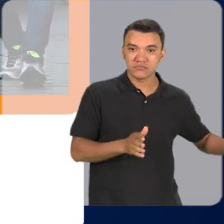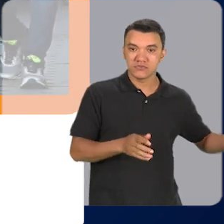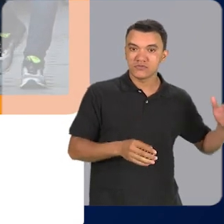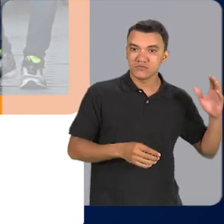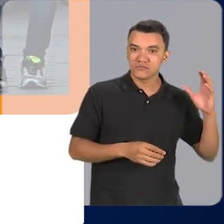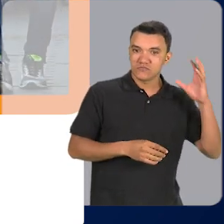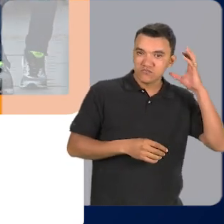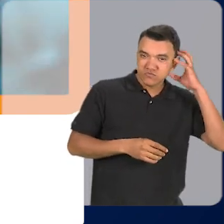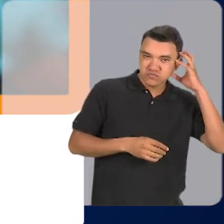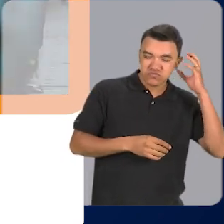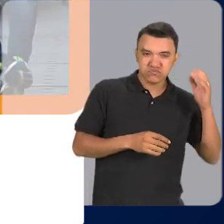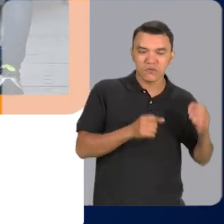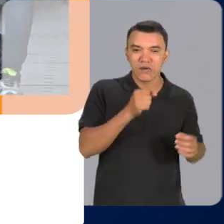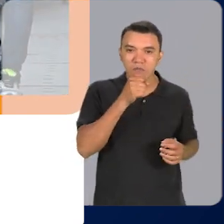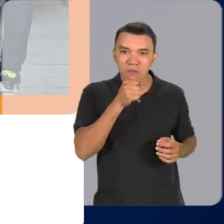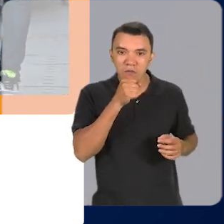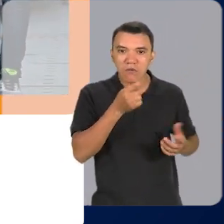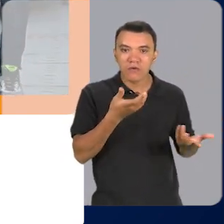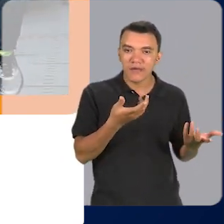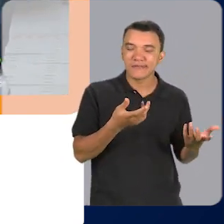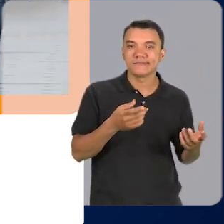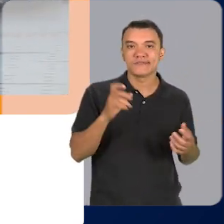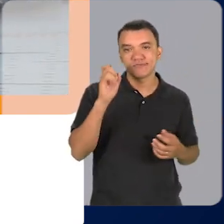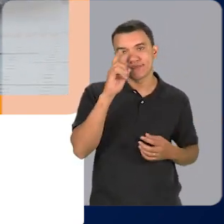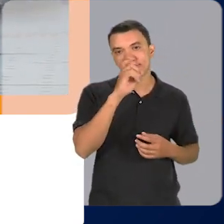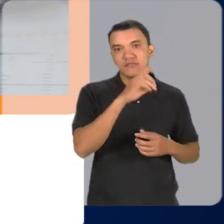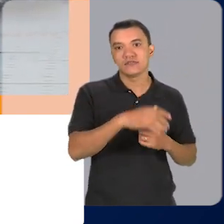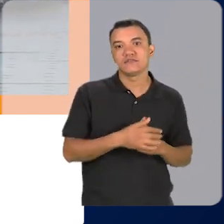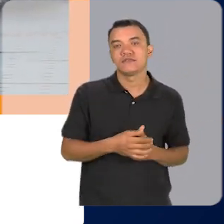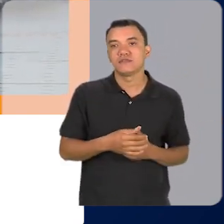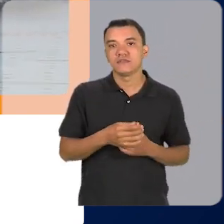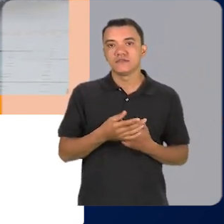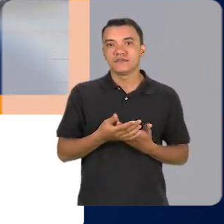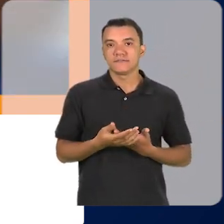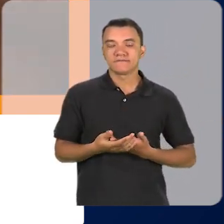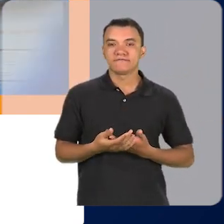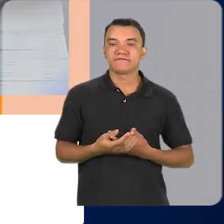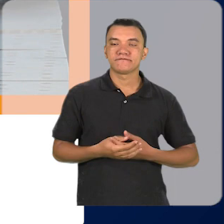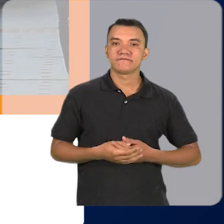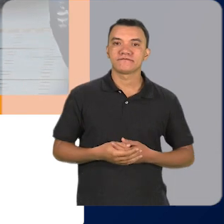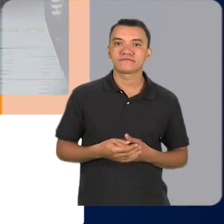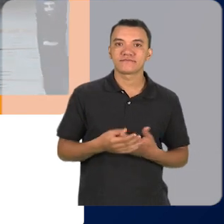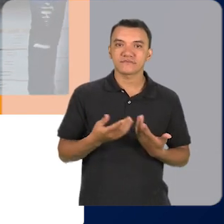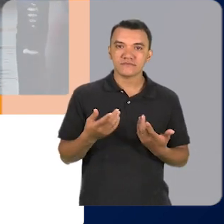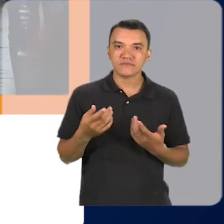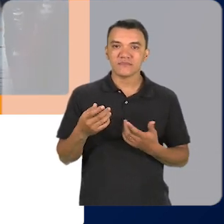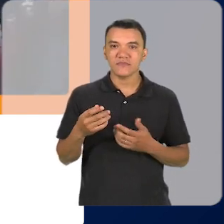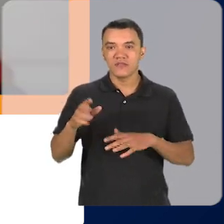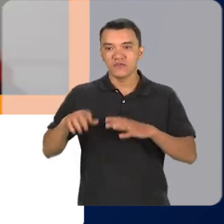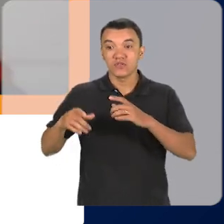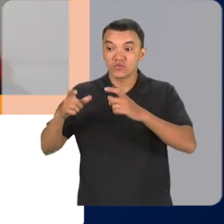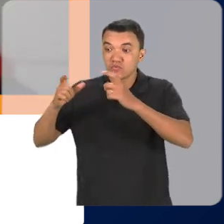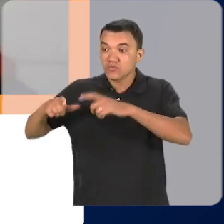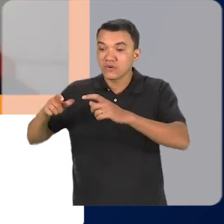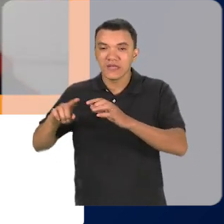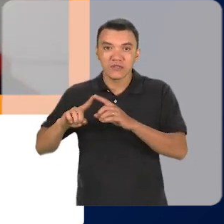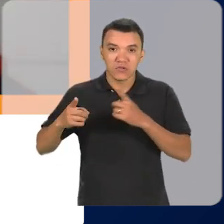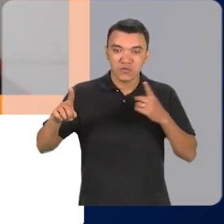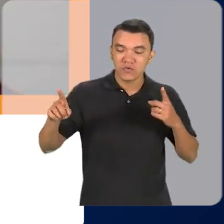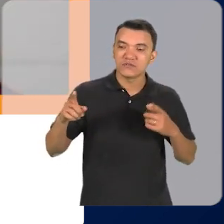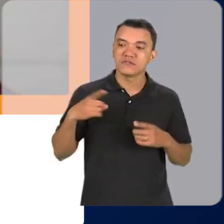um pouco mais complicado, onde as pessoas têm que se locomover mais distante, o pregoeiro está lá para oferecer o produto ainda. Então, há